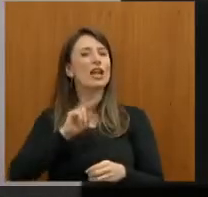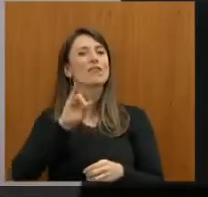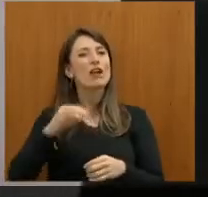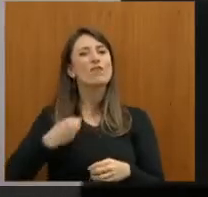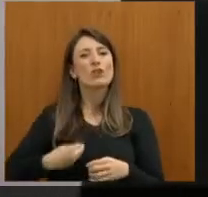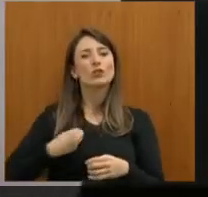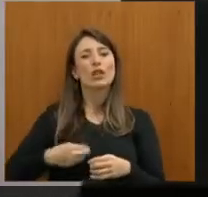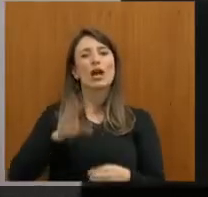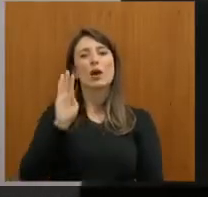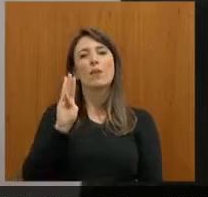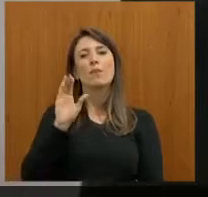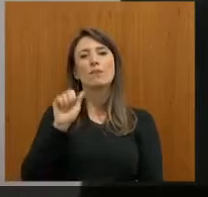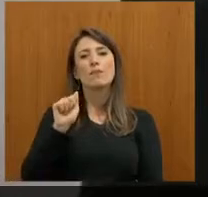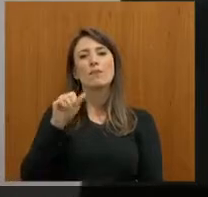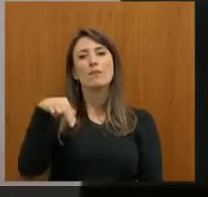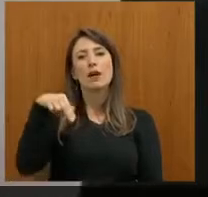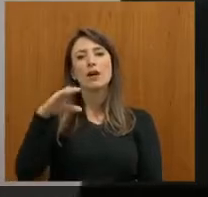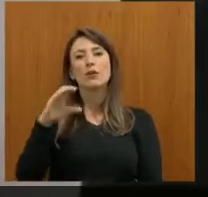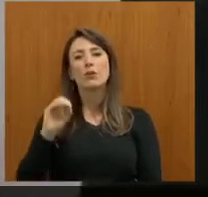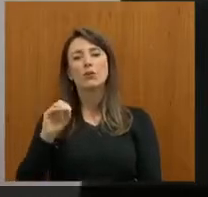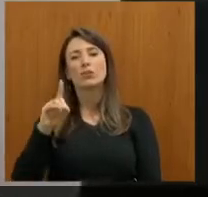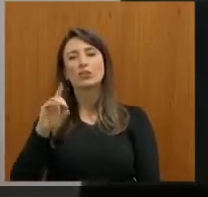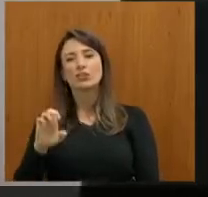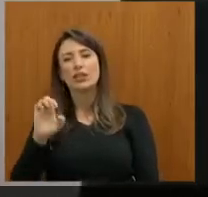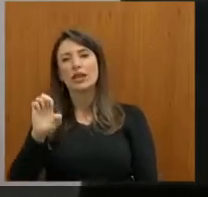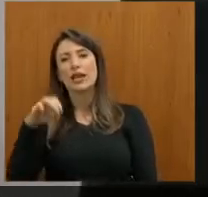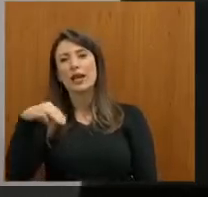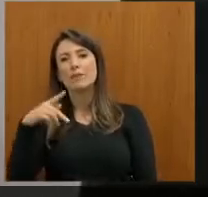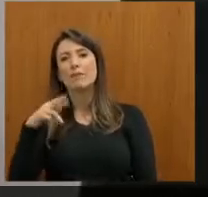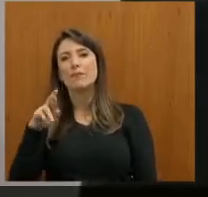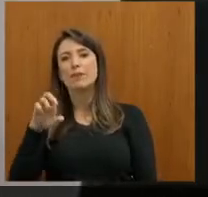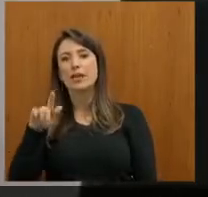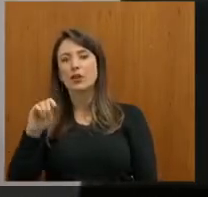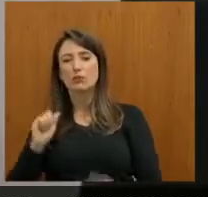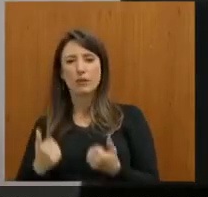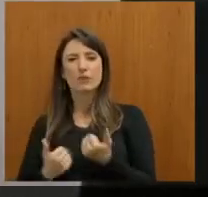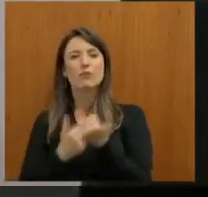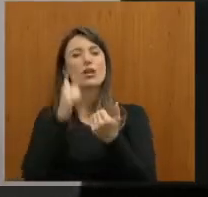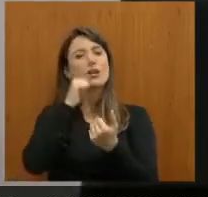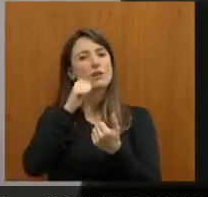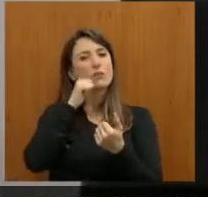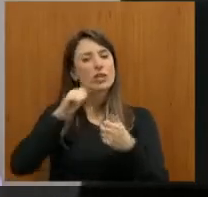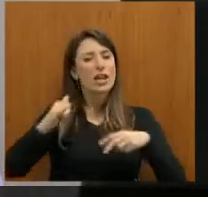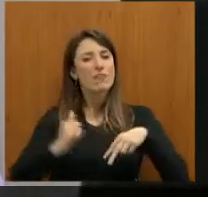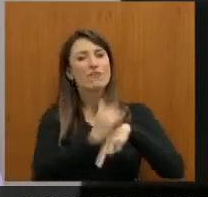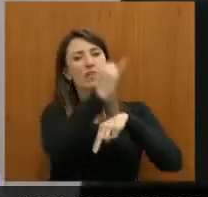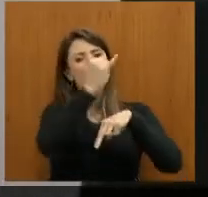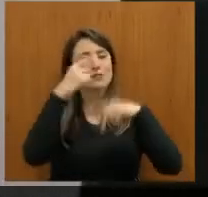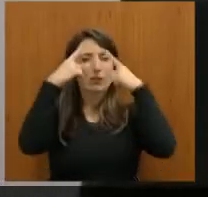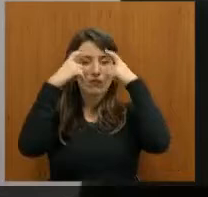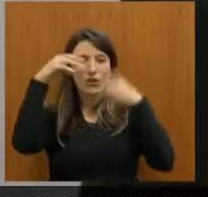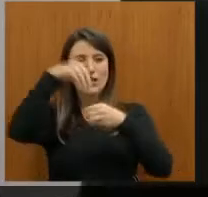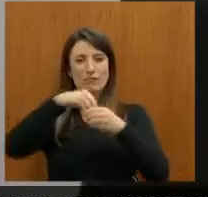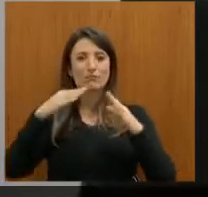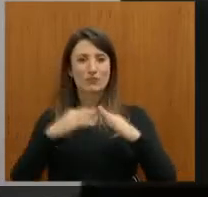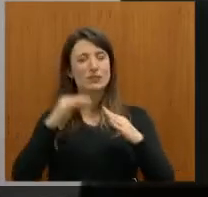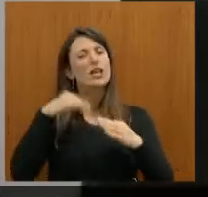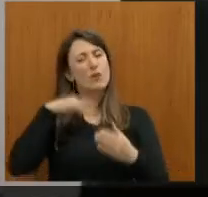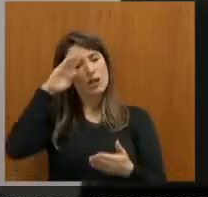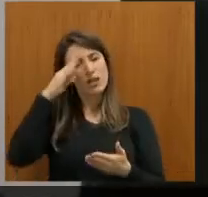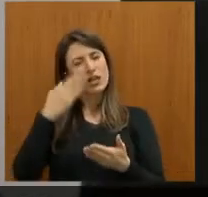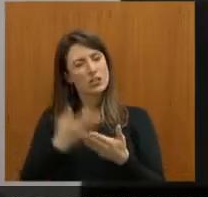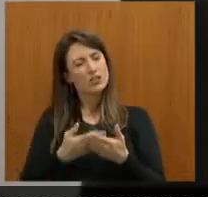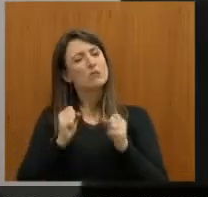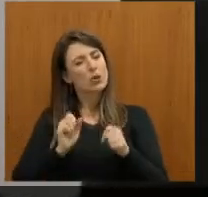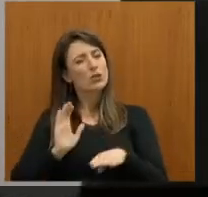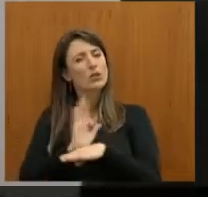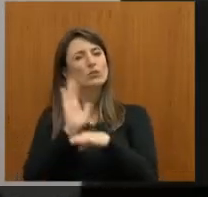trazer essa informação e acreditam muito que pode ser uma saída importante para muitas mulheres